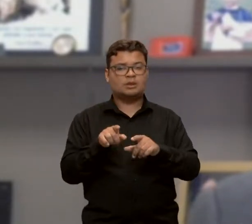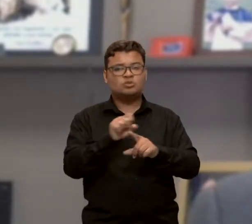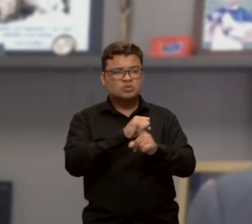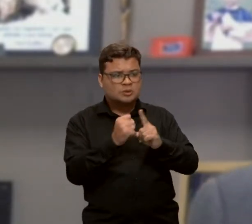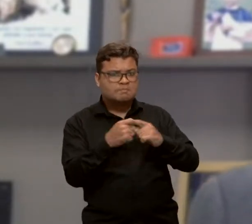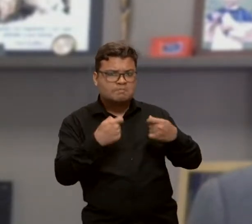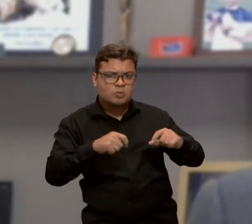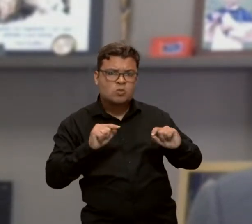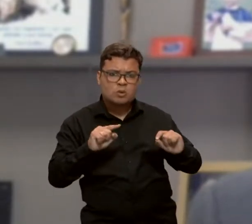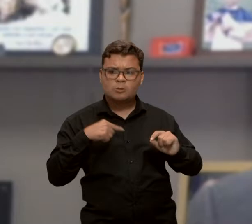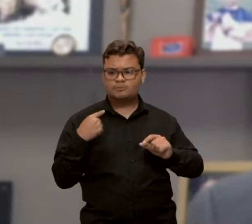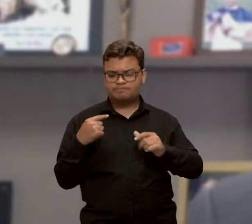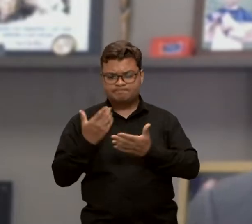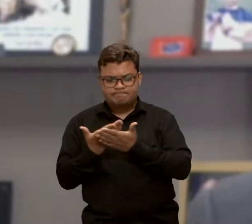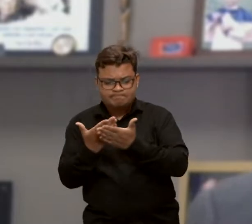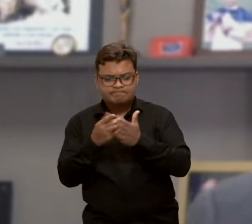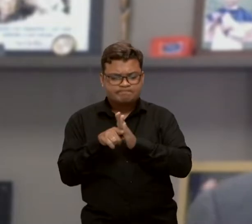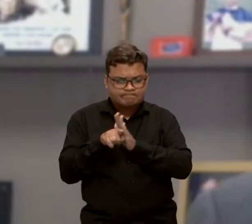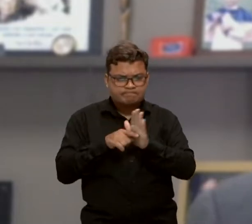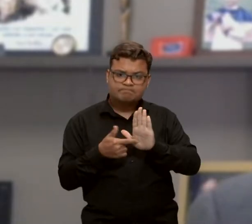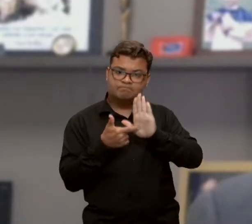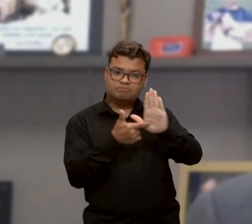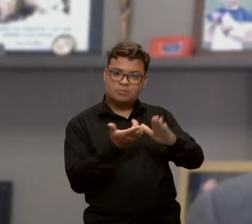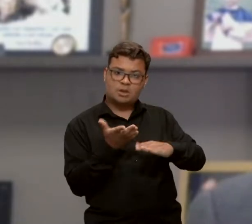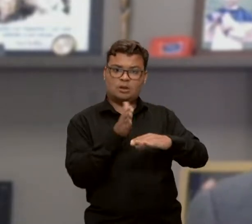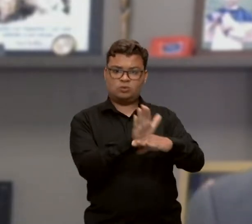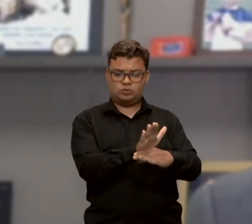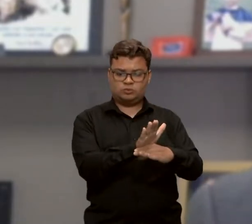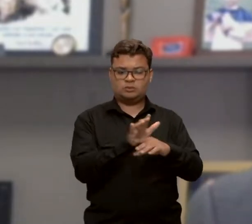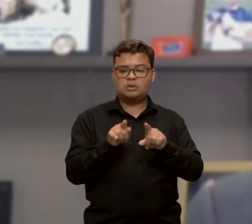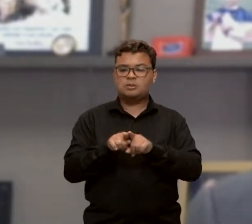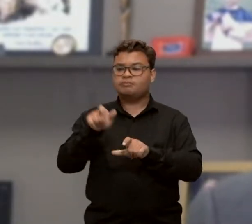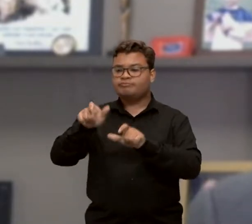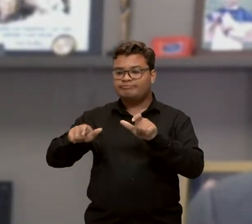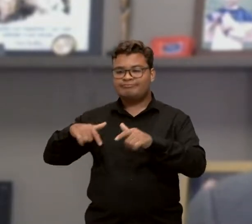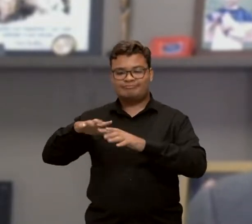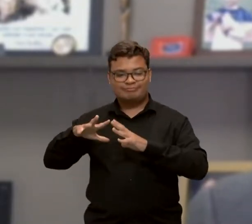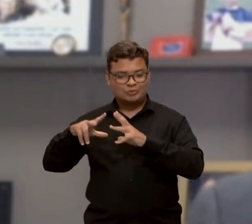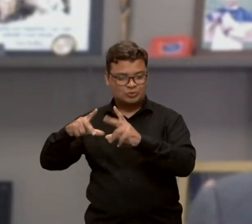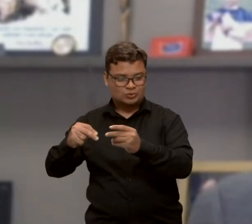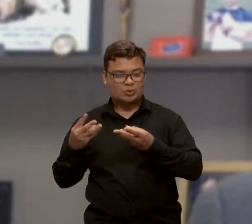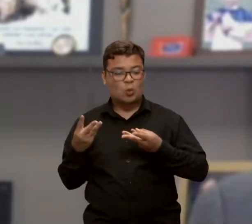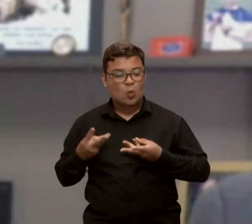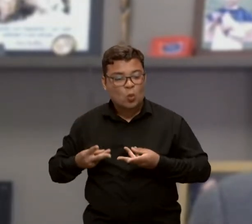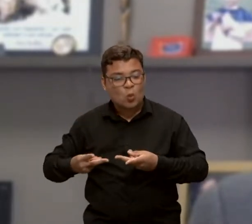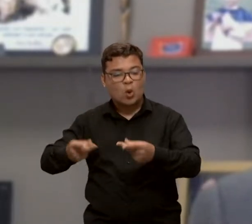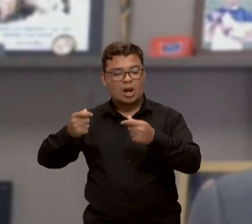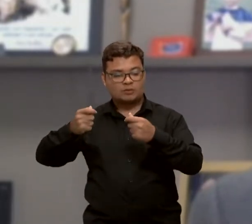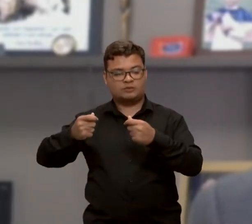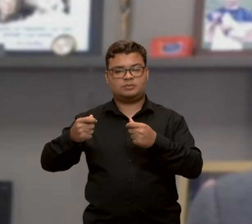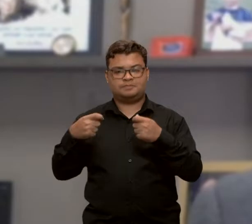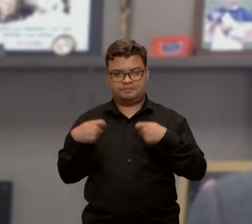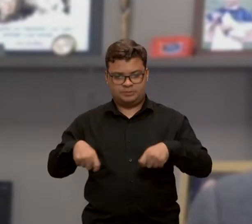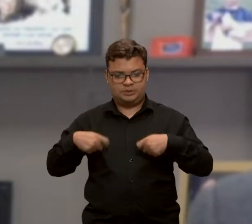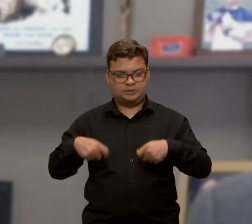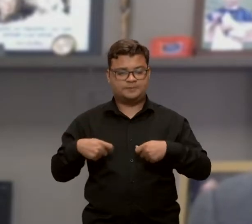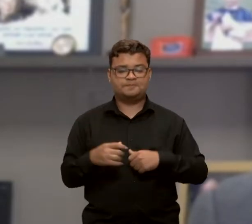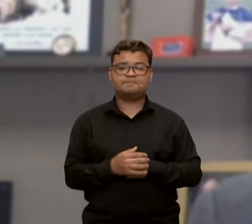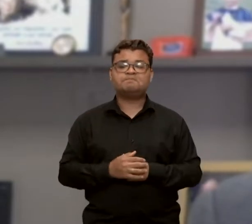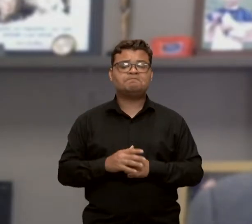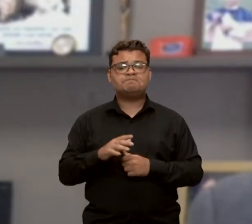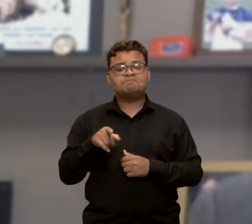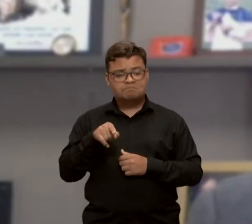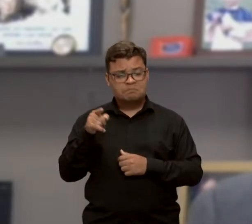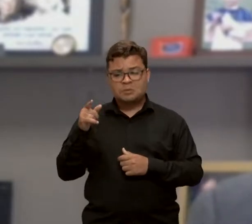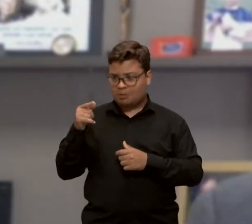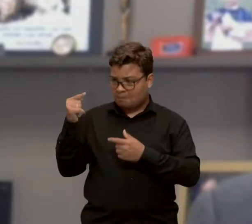Claro que a qualificação dos nossos quadros, isso naturalmente leva a